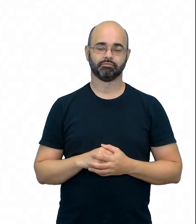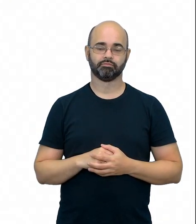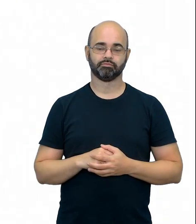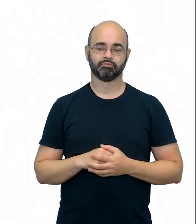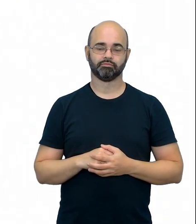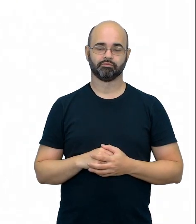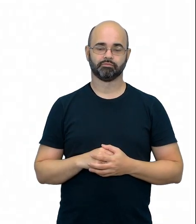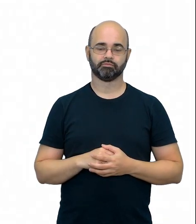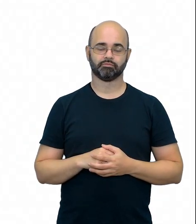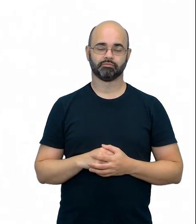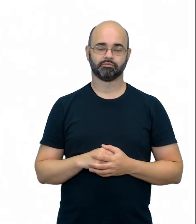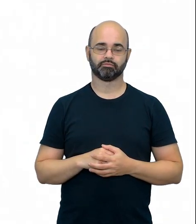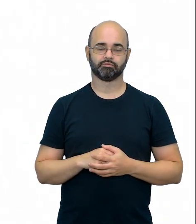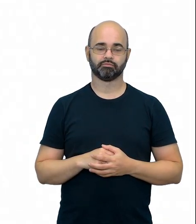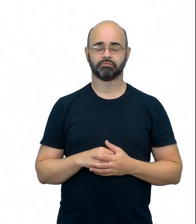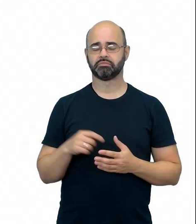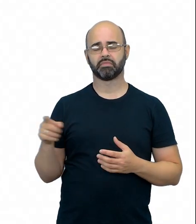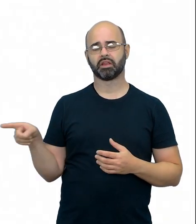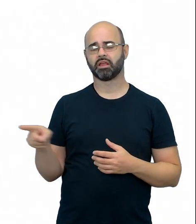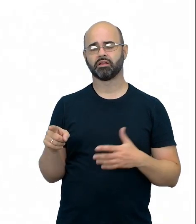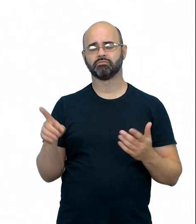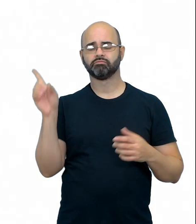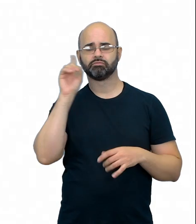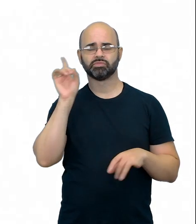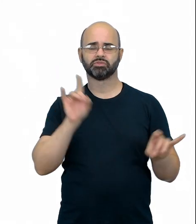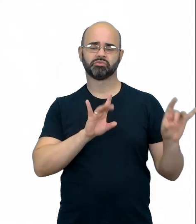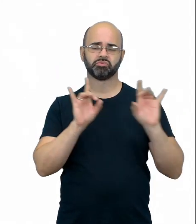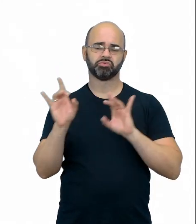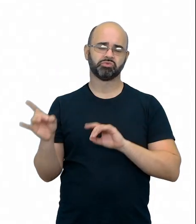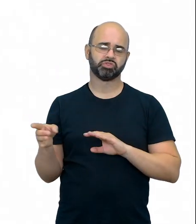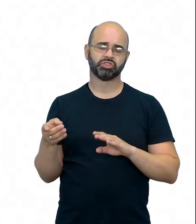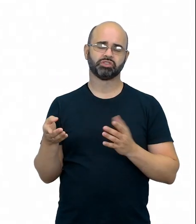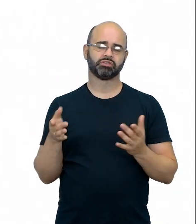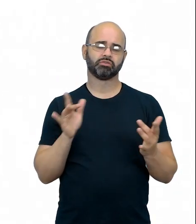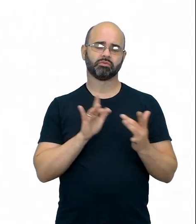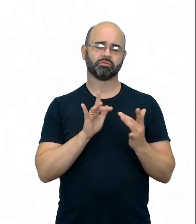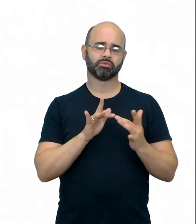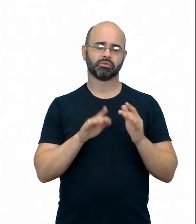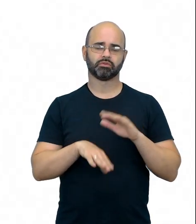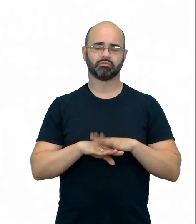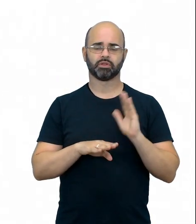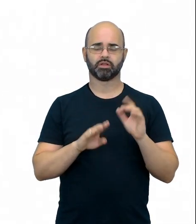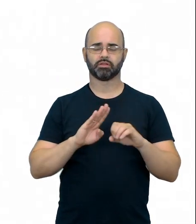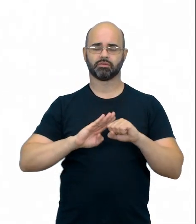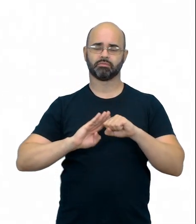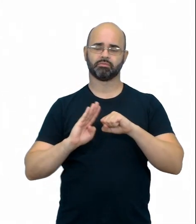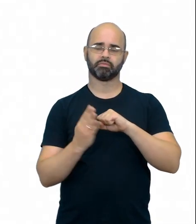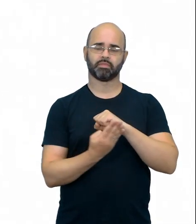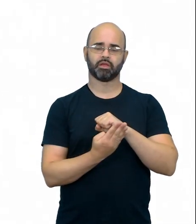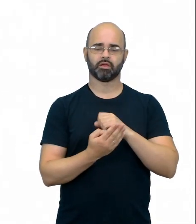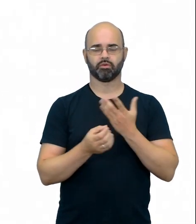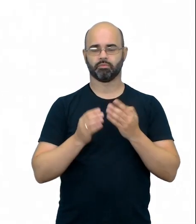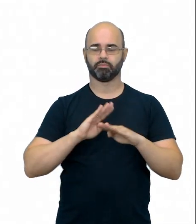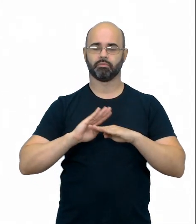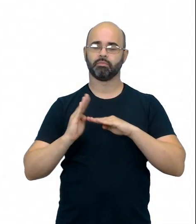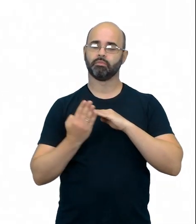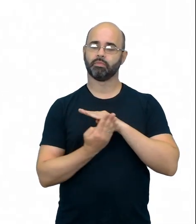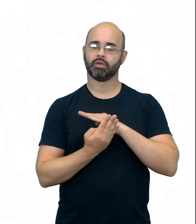acesso no dia a dia, na escola, em casa, no bairro deles, certo?